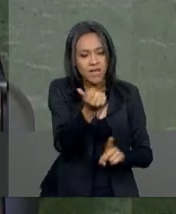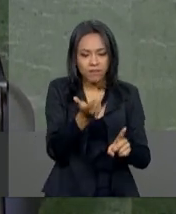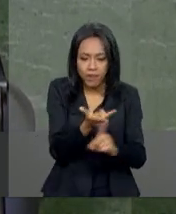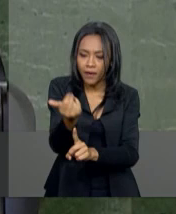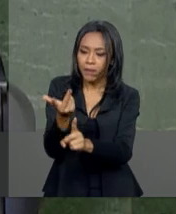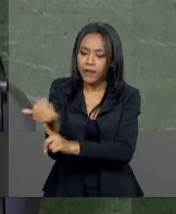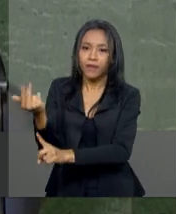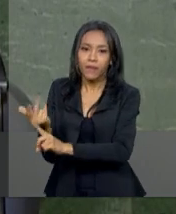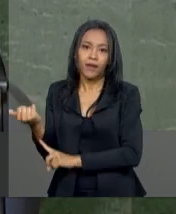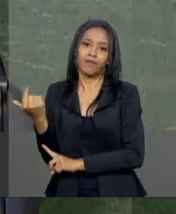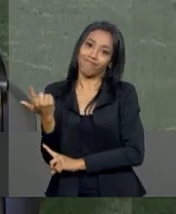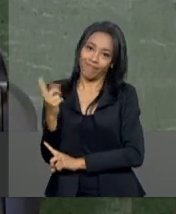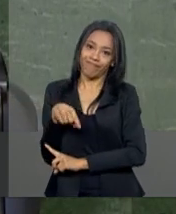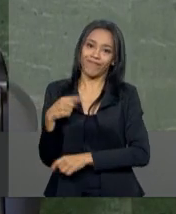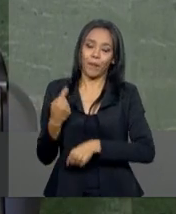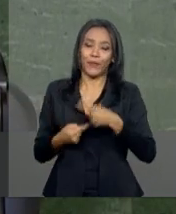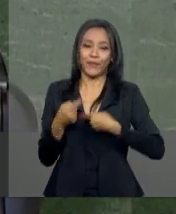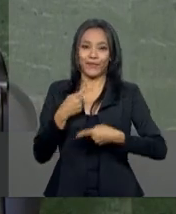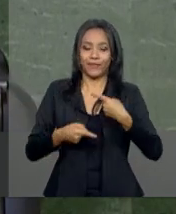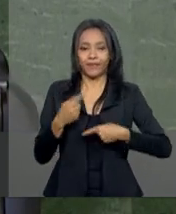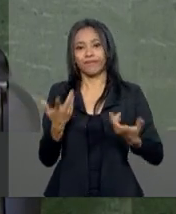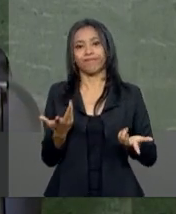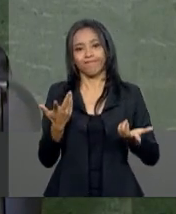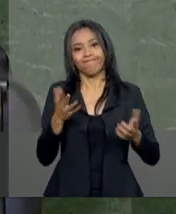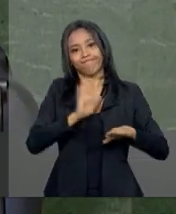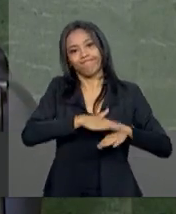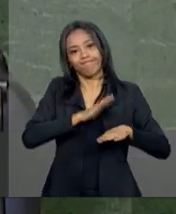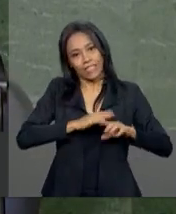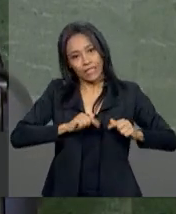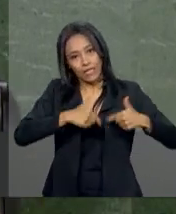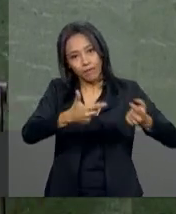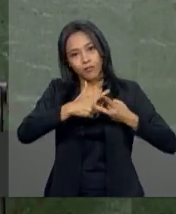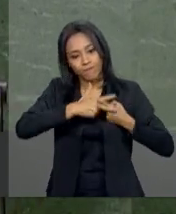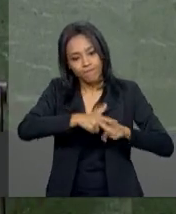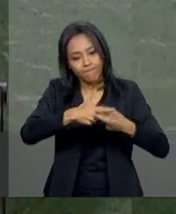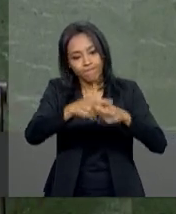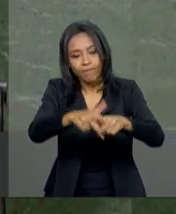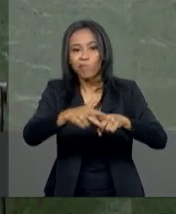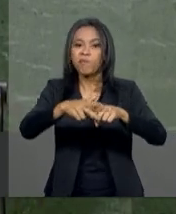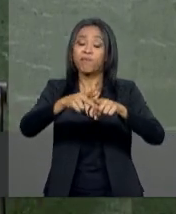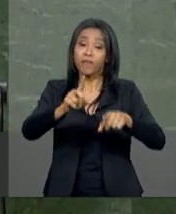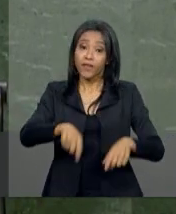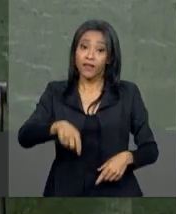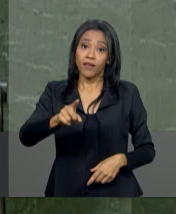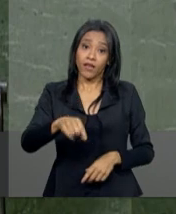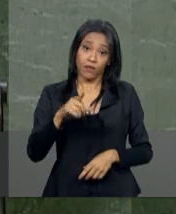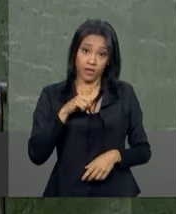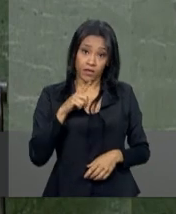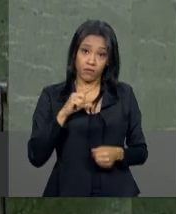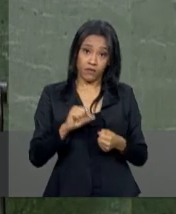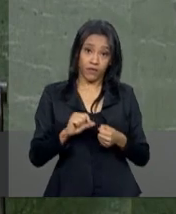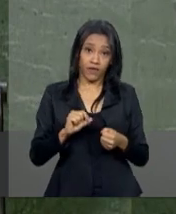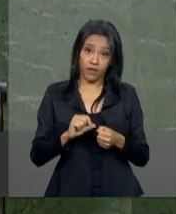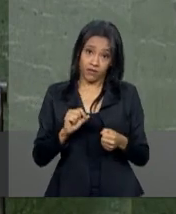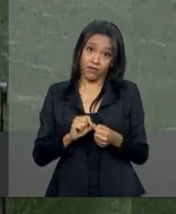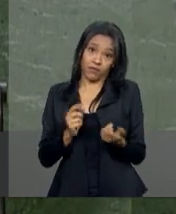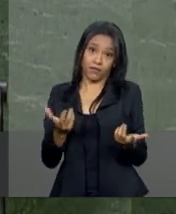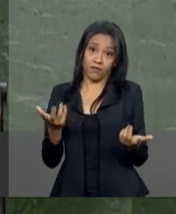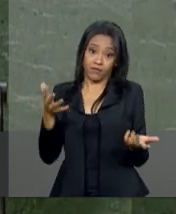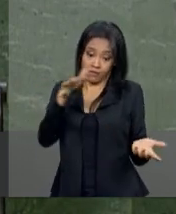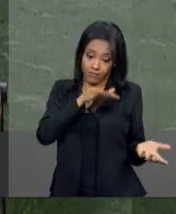com políticas e acções concertadas é o que temos feito em nossa